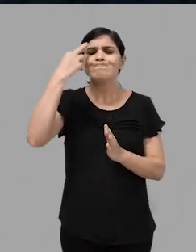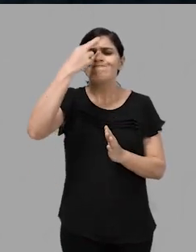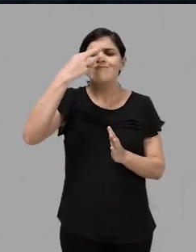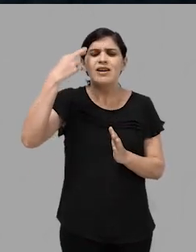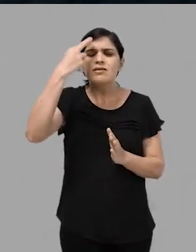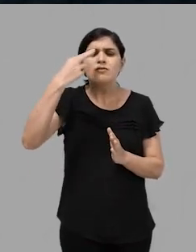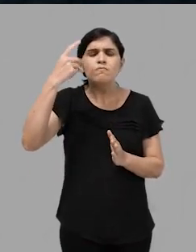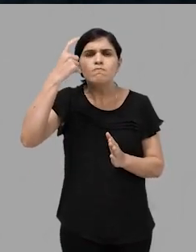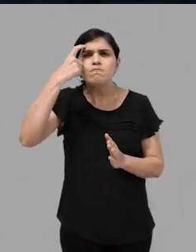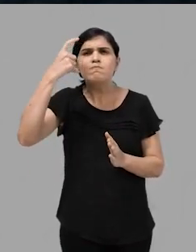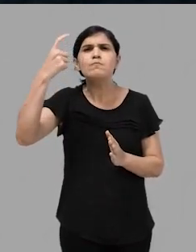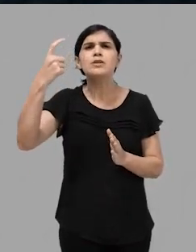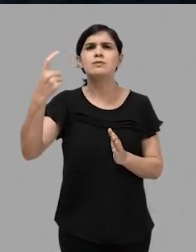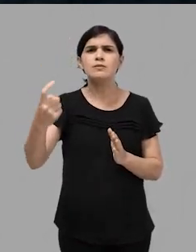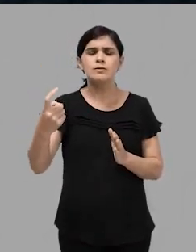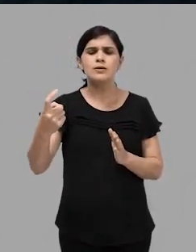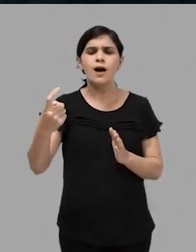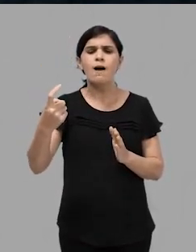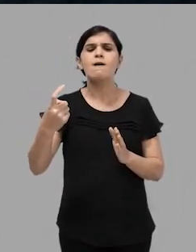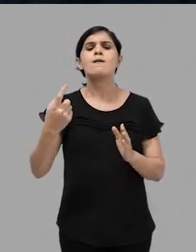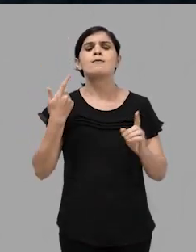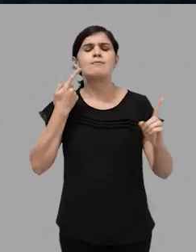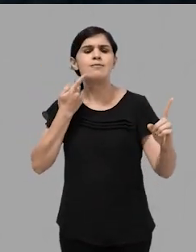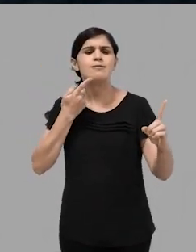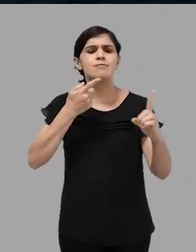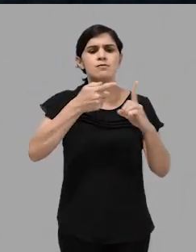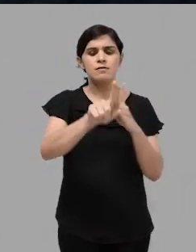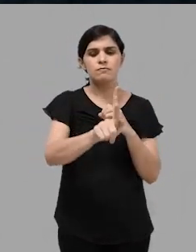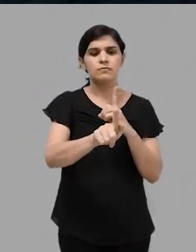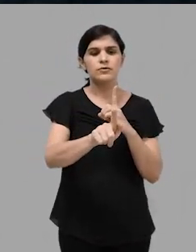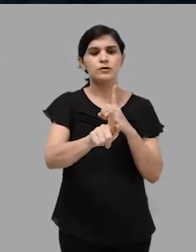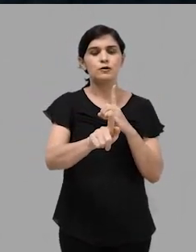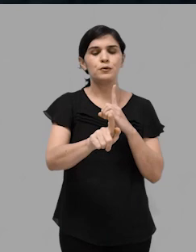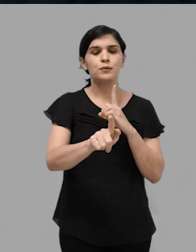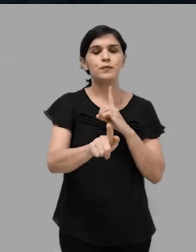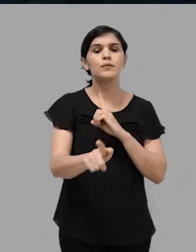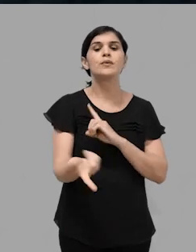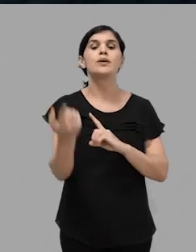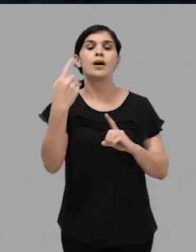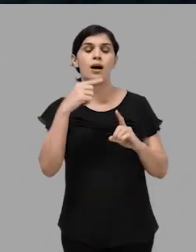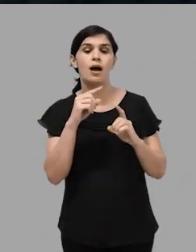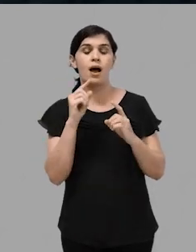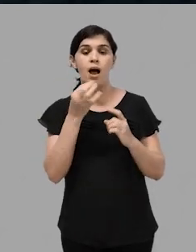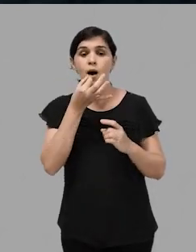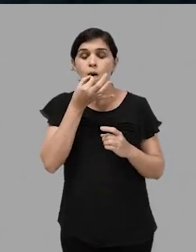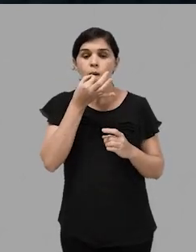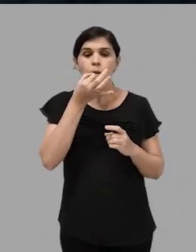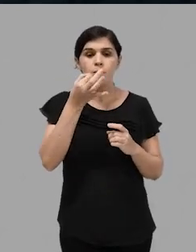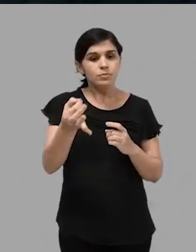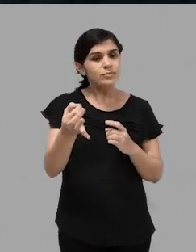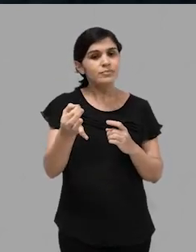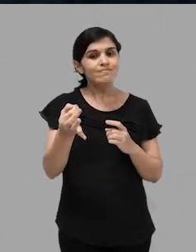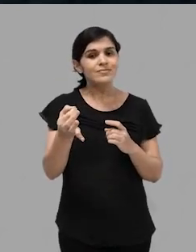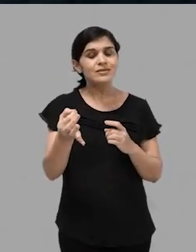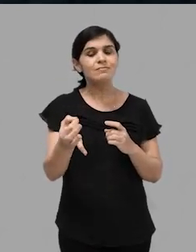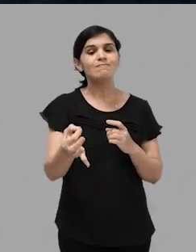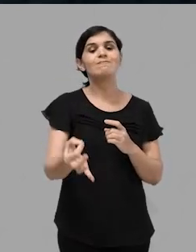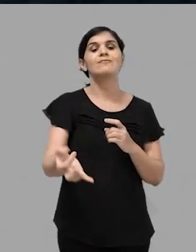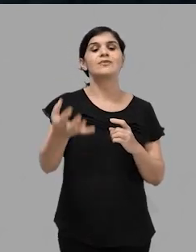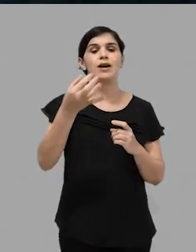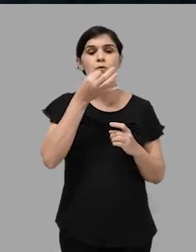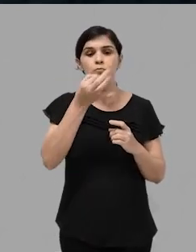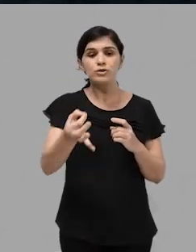viesse desafiar, que viesse colocar em xeque os posicionamentos da igreja, era descartado. Tudo aquilo